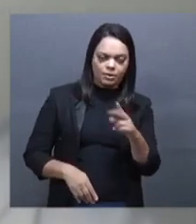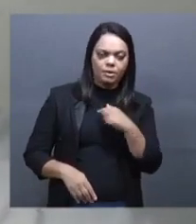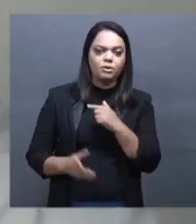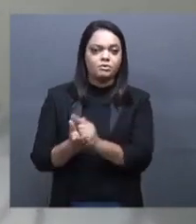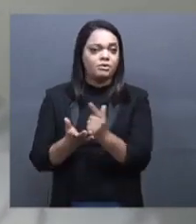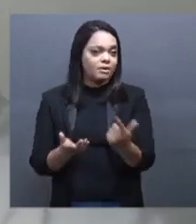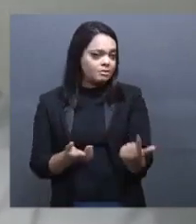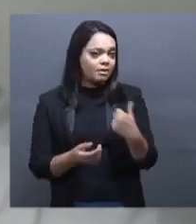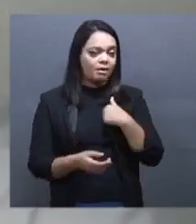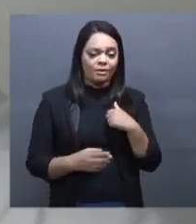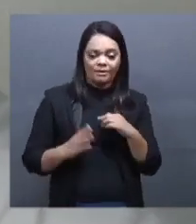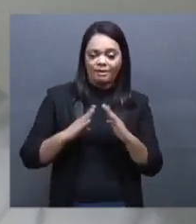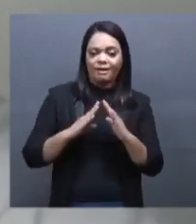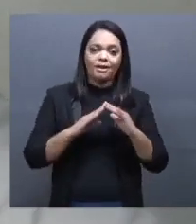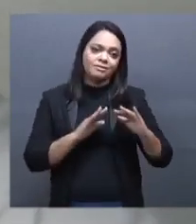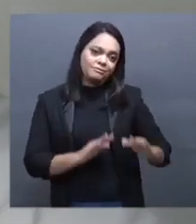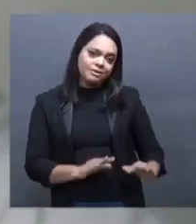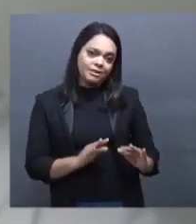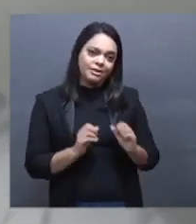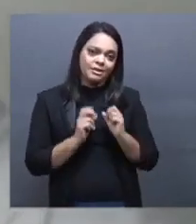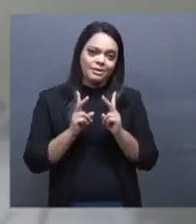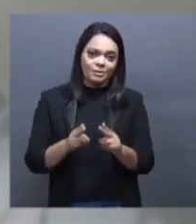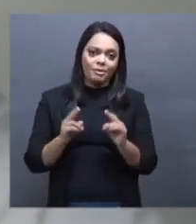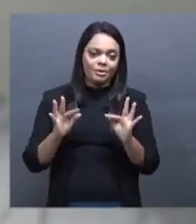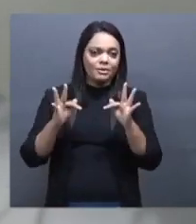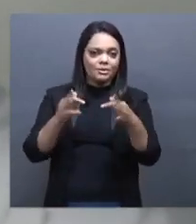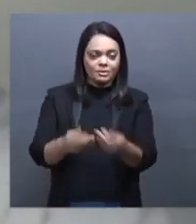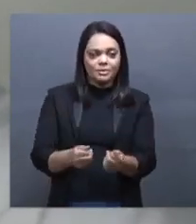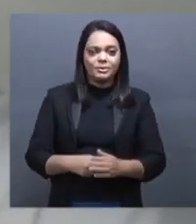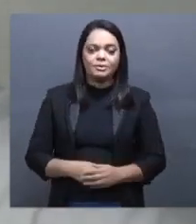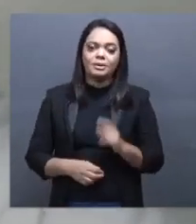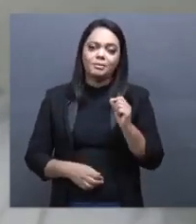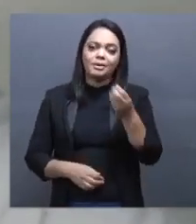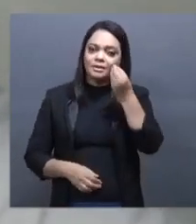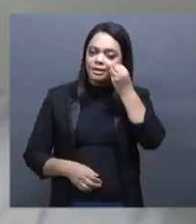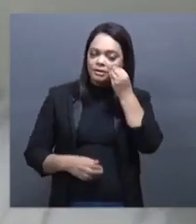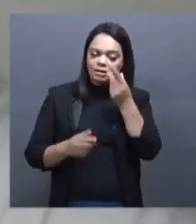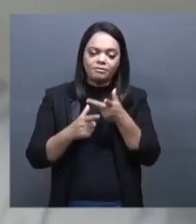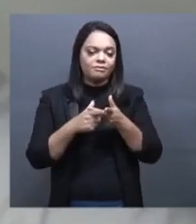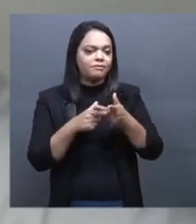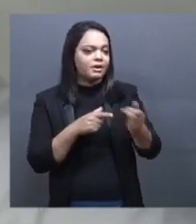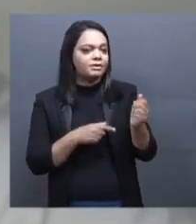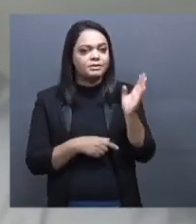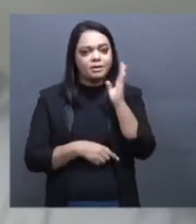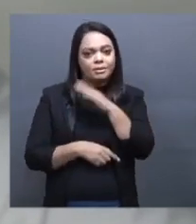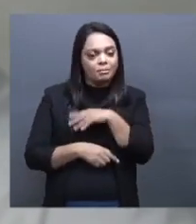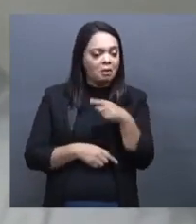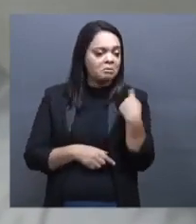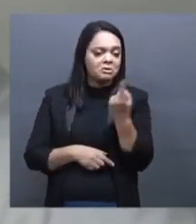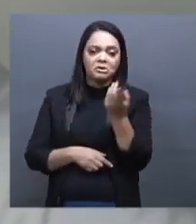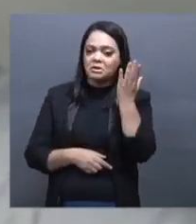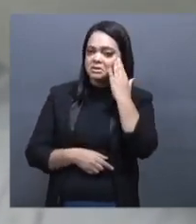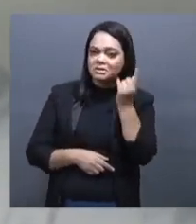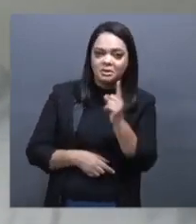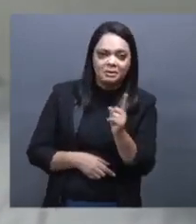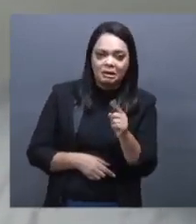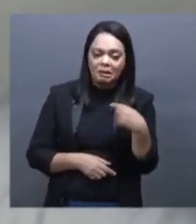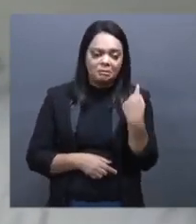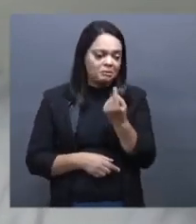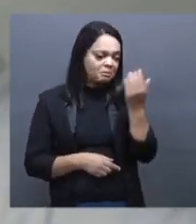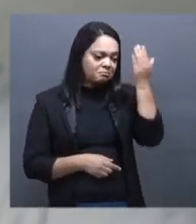como todo mundo, né, para combater esse mal que ninguém consegue compreender, ninguém consegue